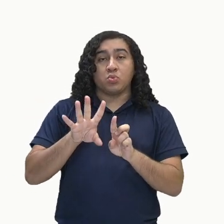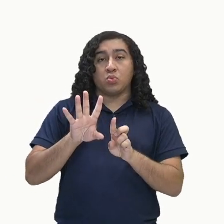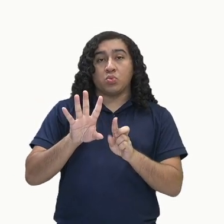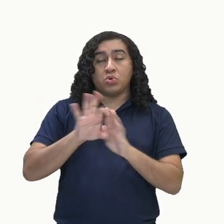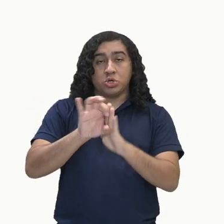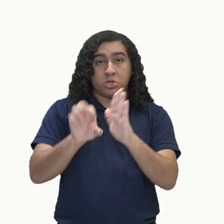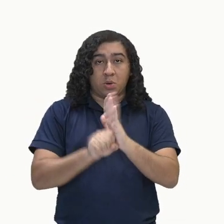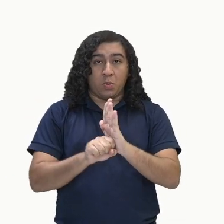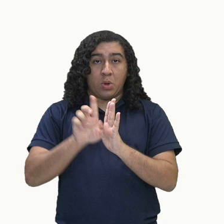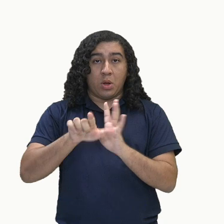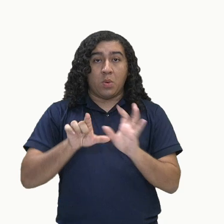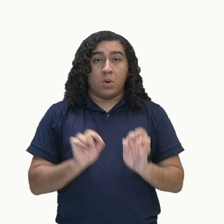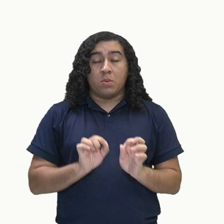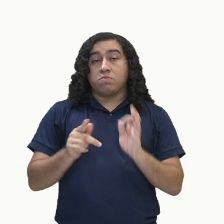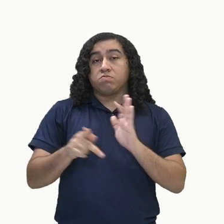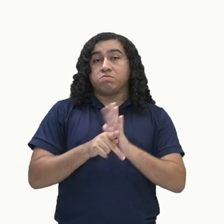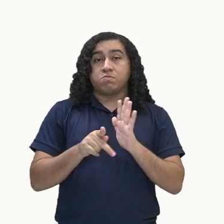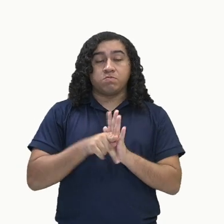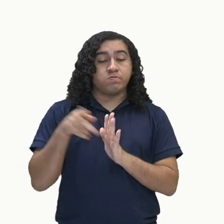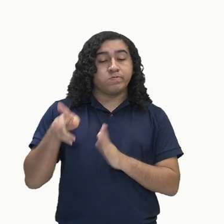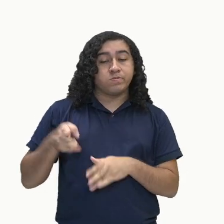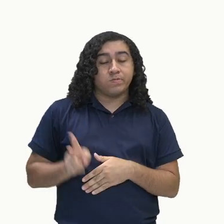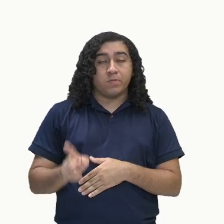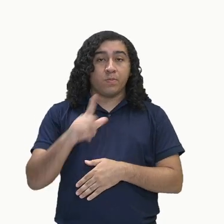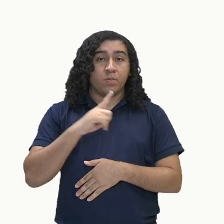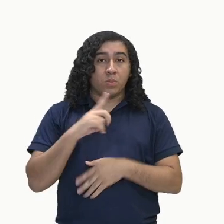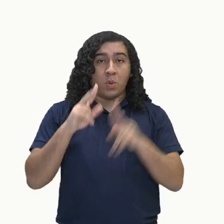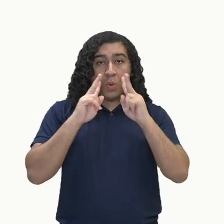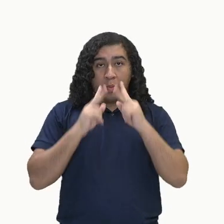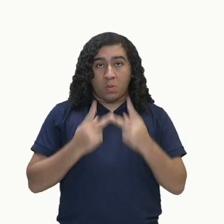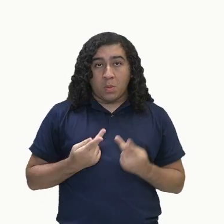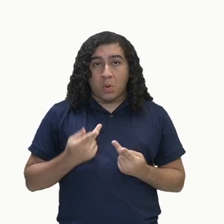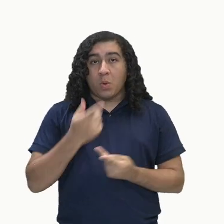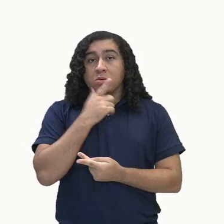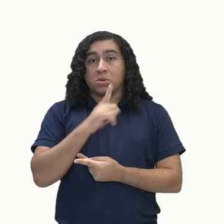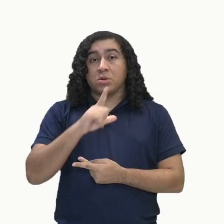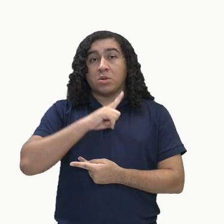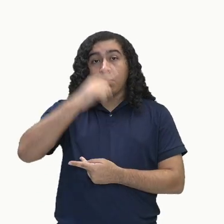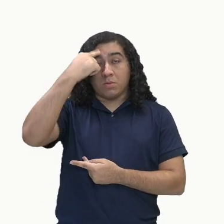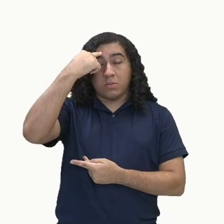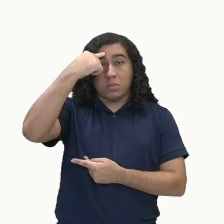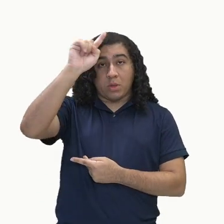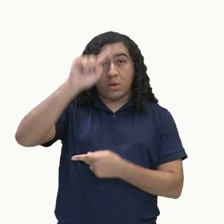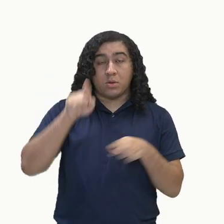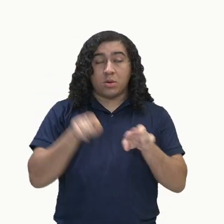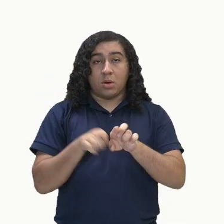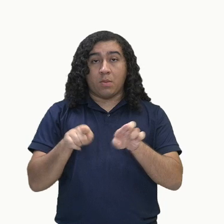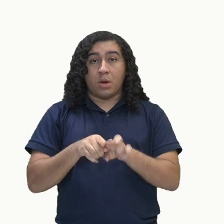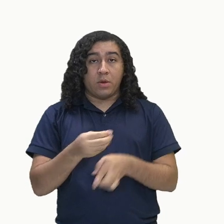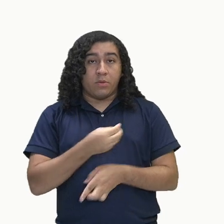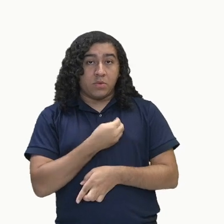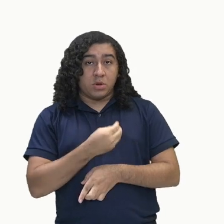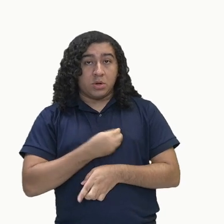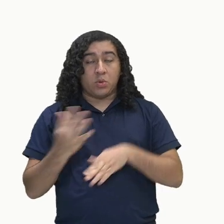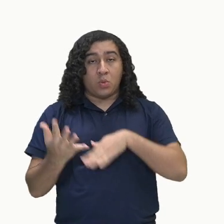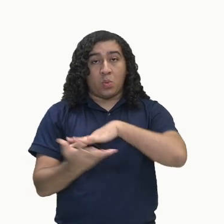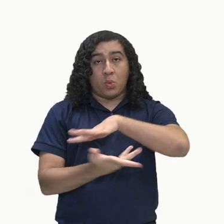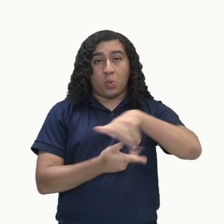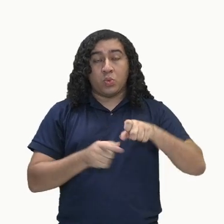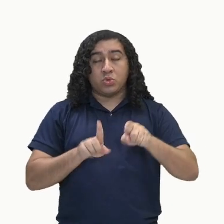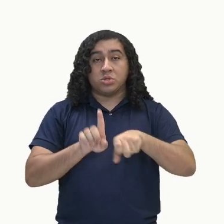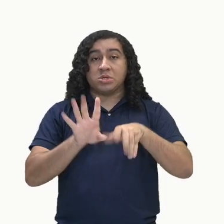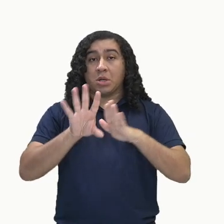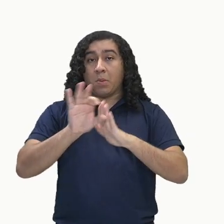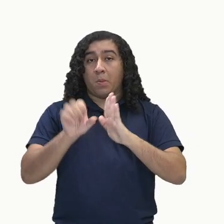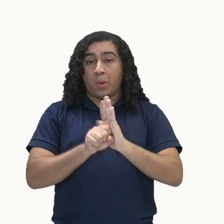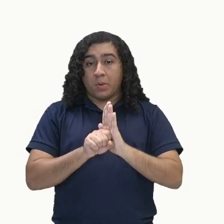algo inerente. O ser humano, ele consegue criar e viver em um mundo simbólico. E por que